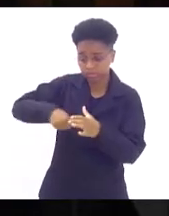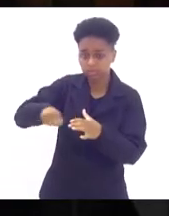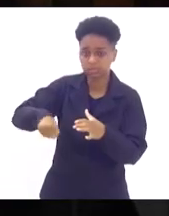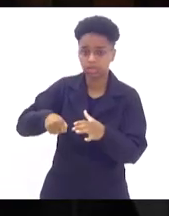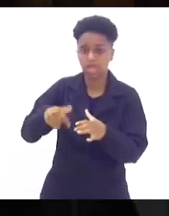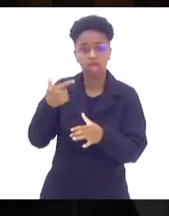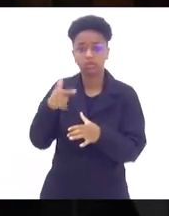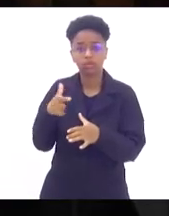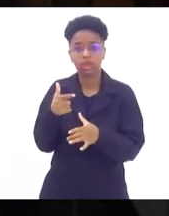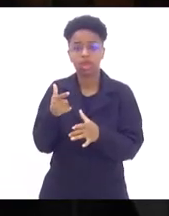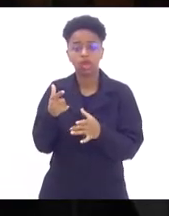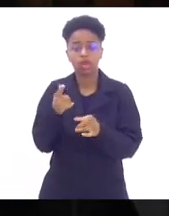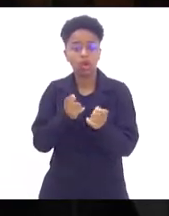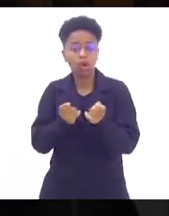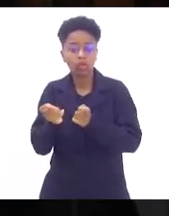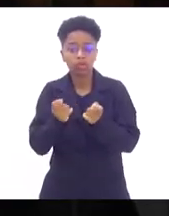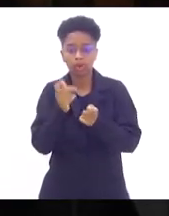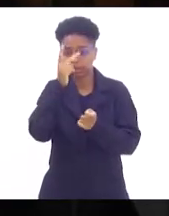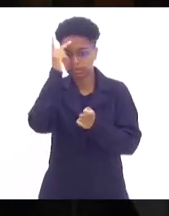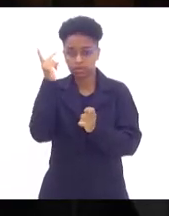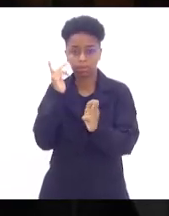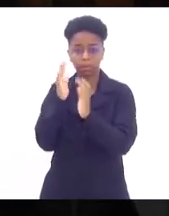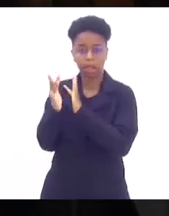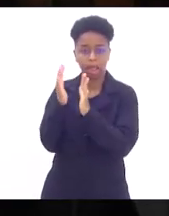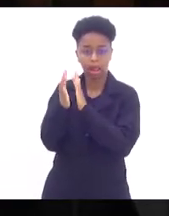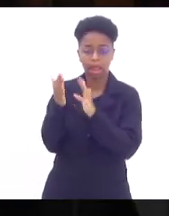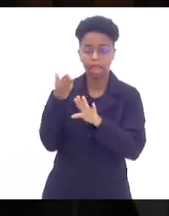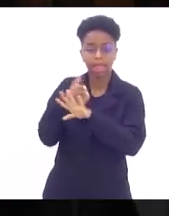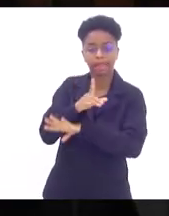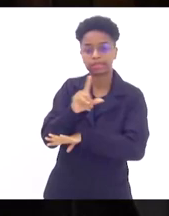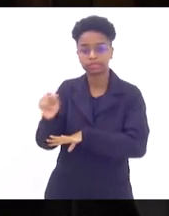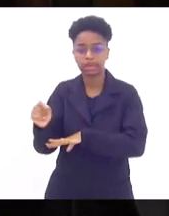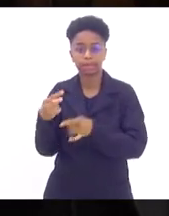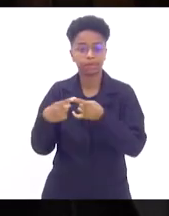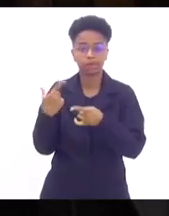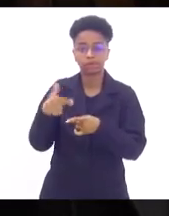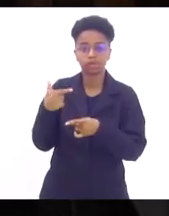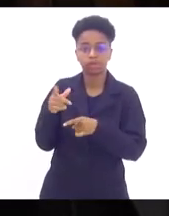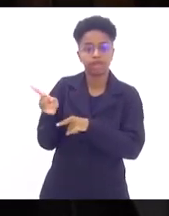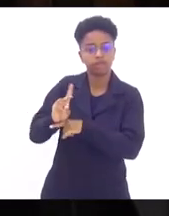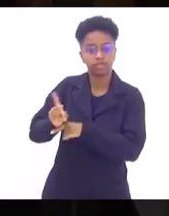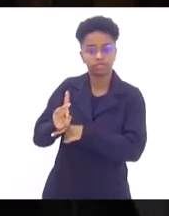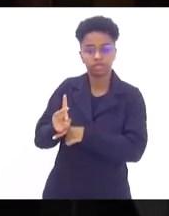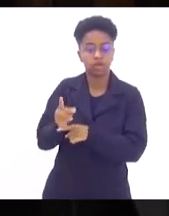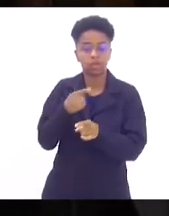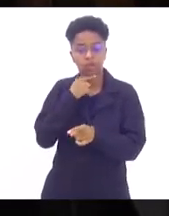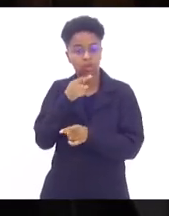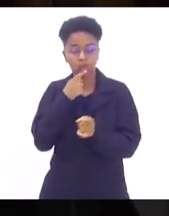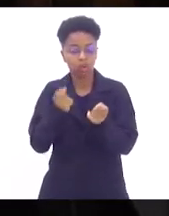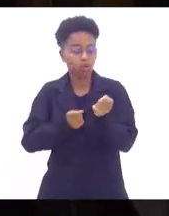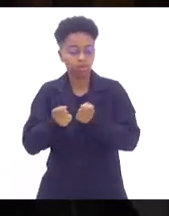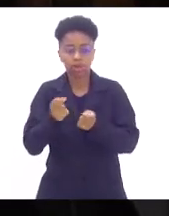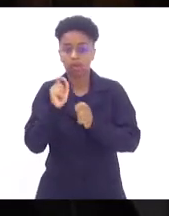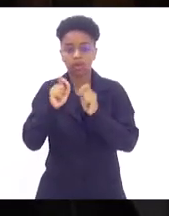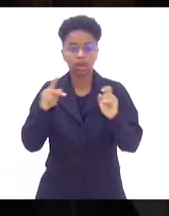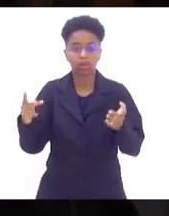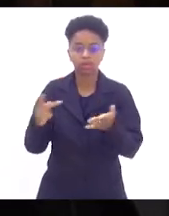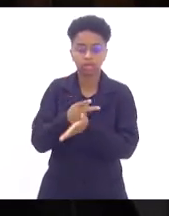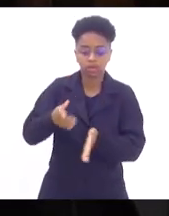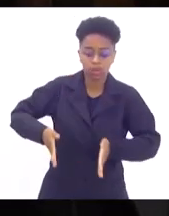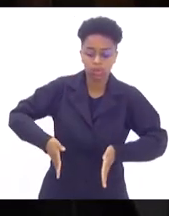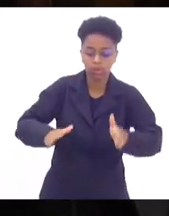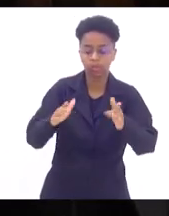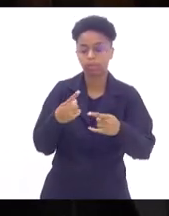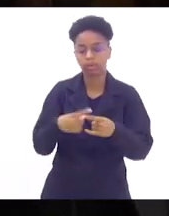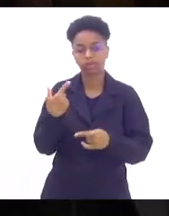tendo controle de fluxo porque não tem porteiro não tem acompanhamento do que acontece nos corredores porque não tem inspetor